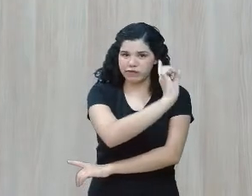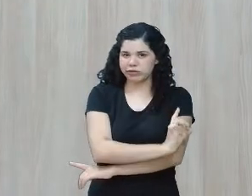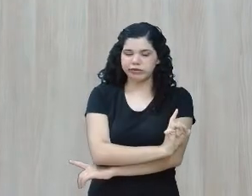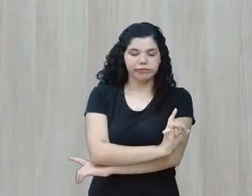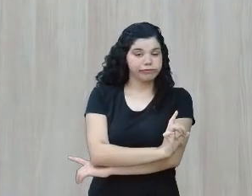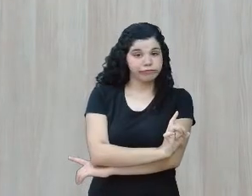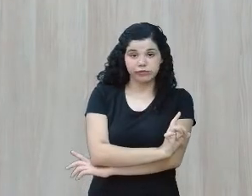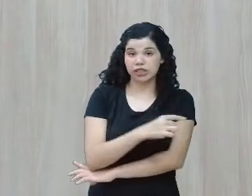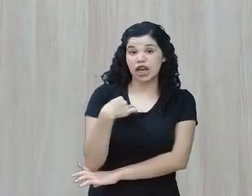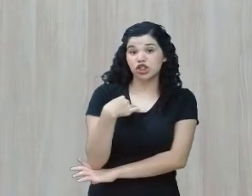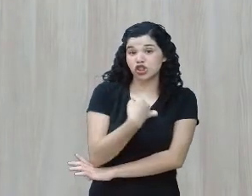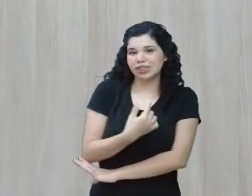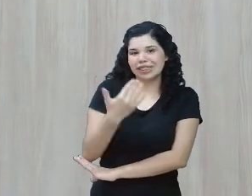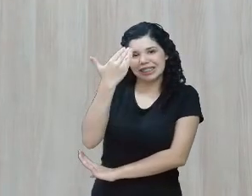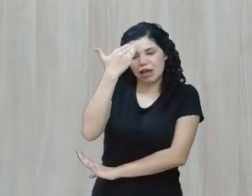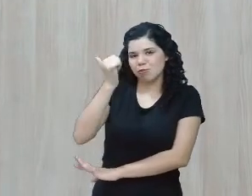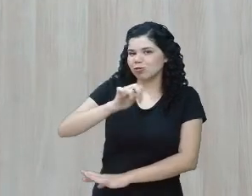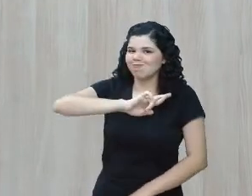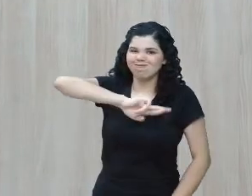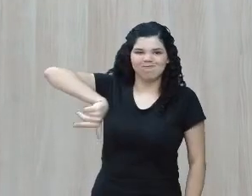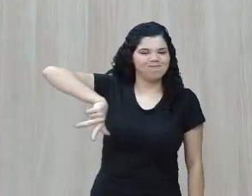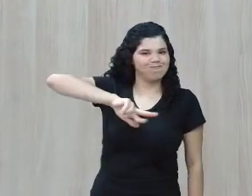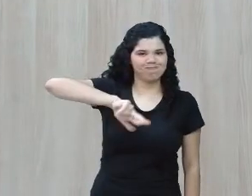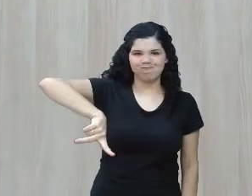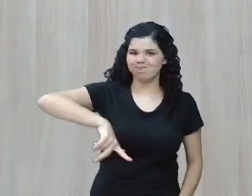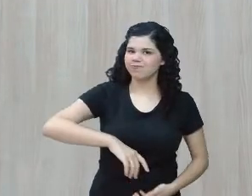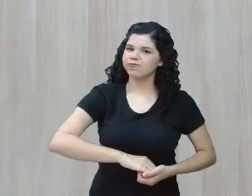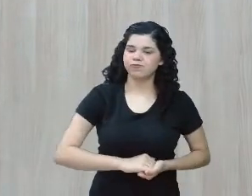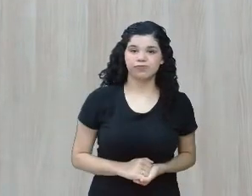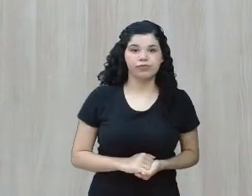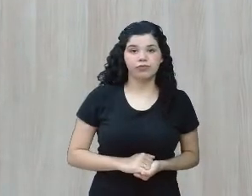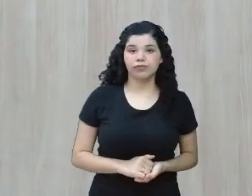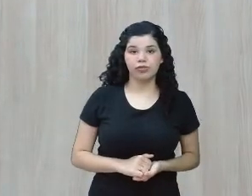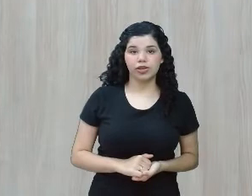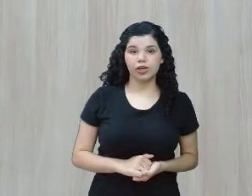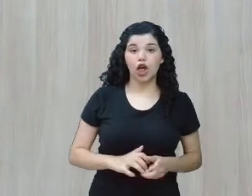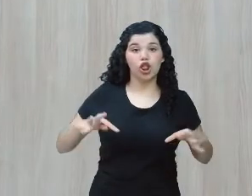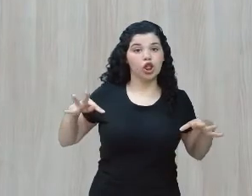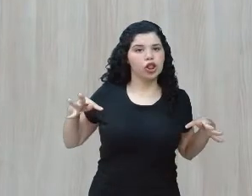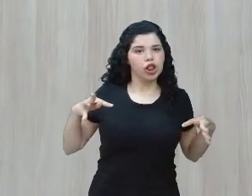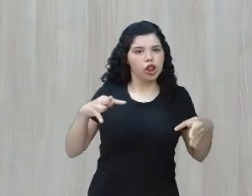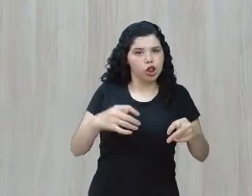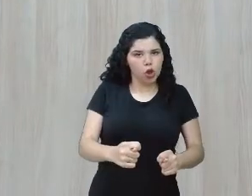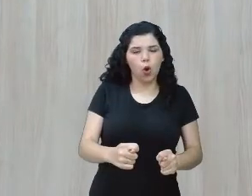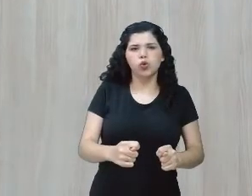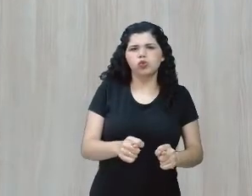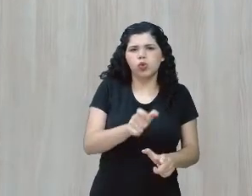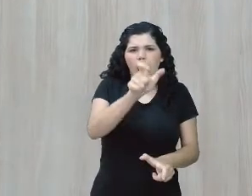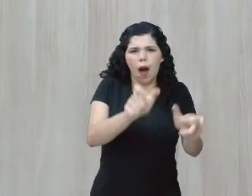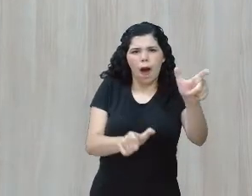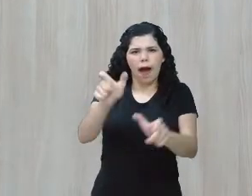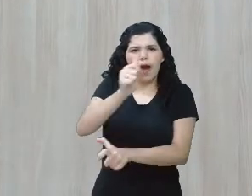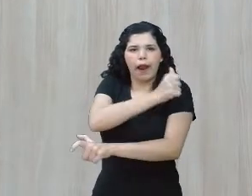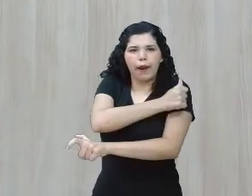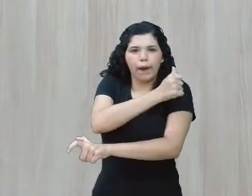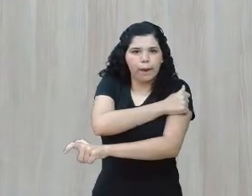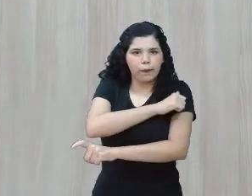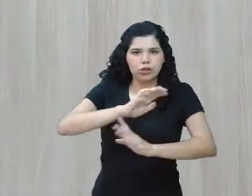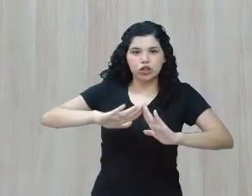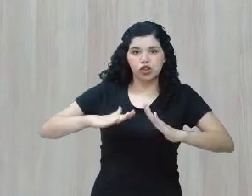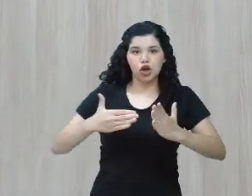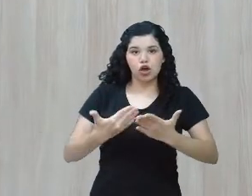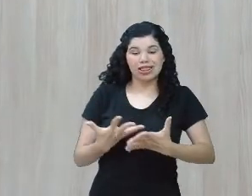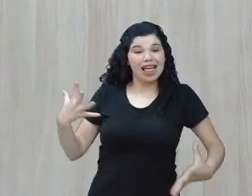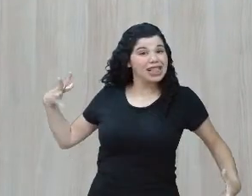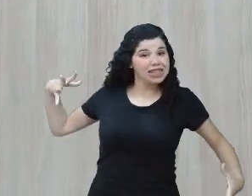não é? E a gente sabe que isso não é verdade. Todo estudante de qualquer escola, ele é aluno de toda a